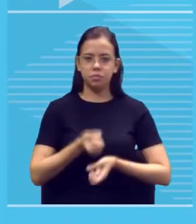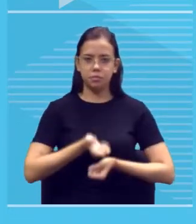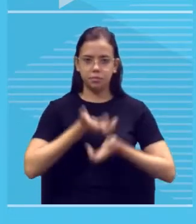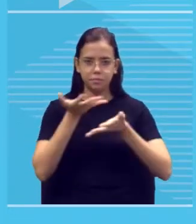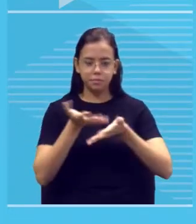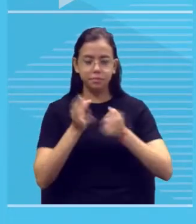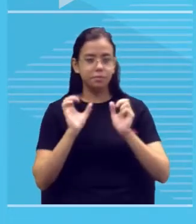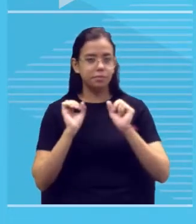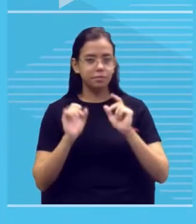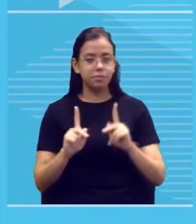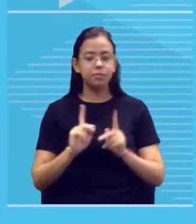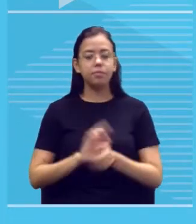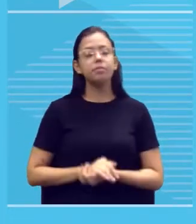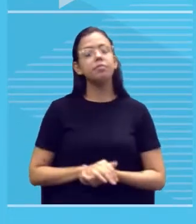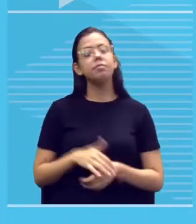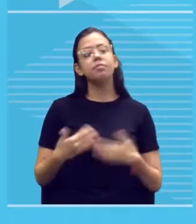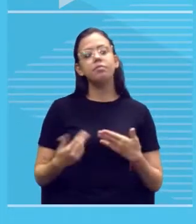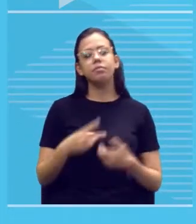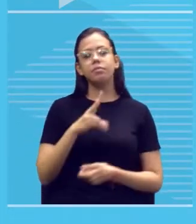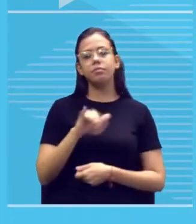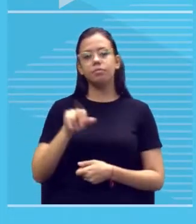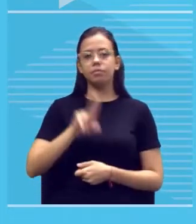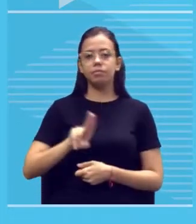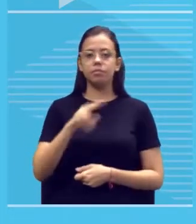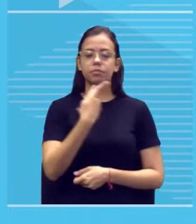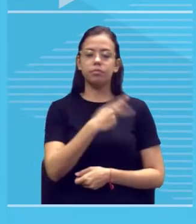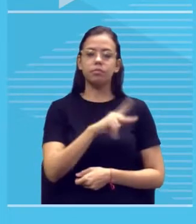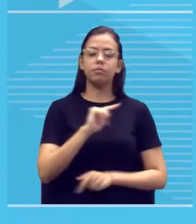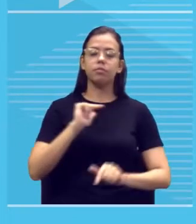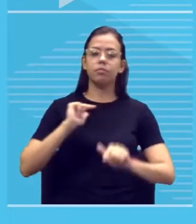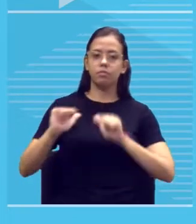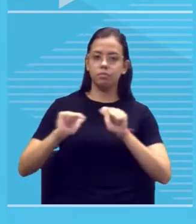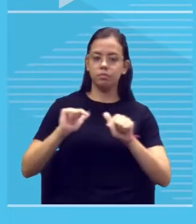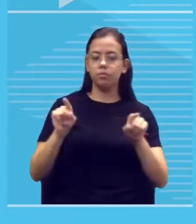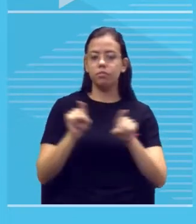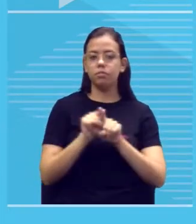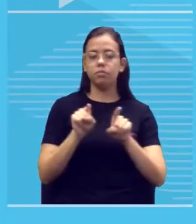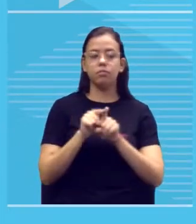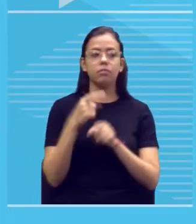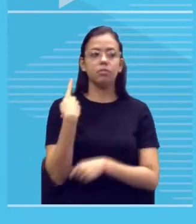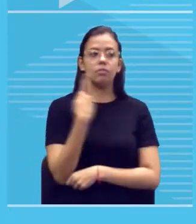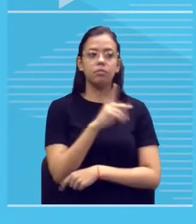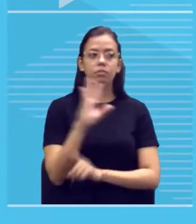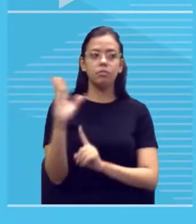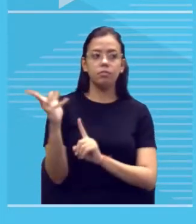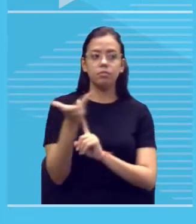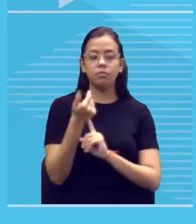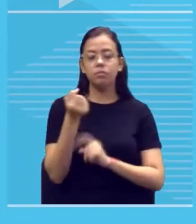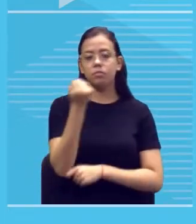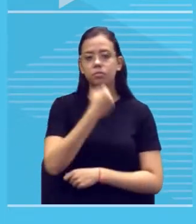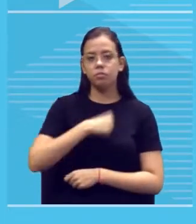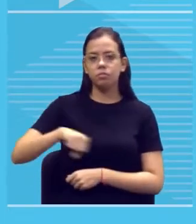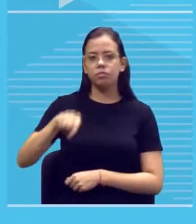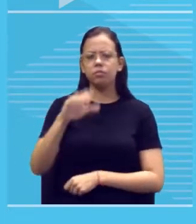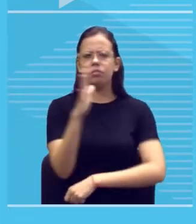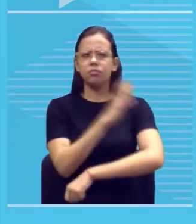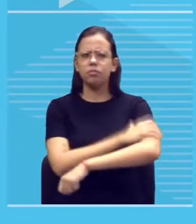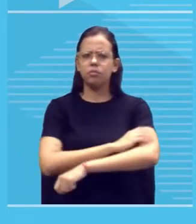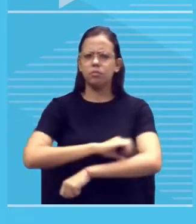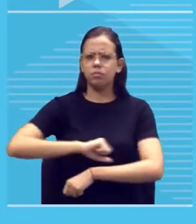então ele vai usar o trabalho dele e a arte dele para combater o fascismo europeu